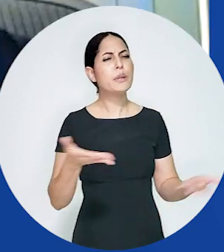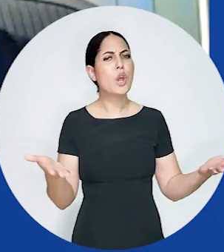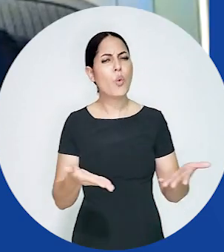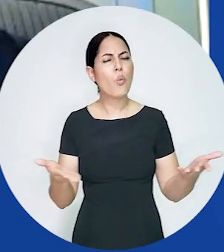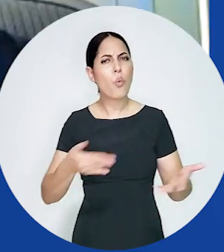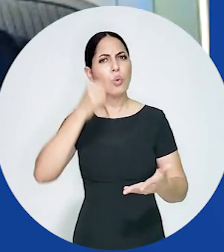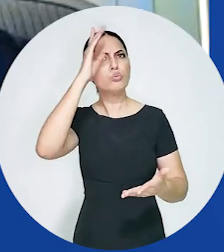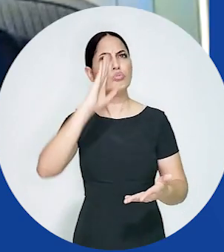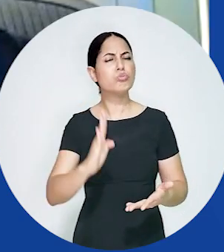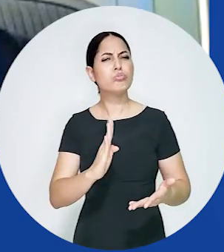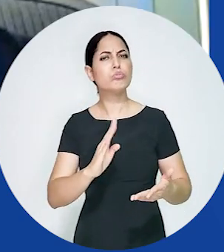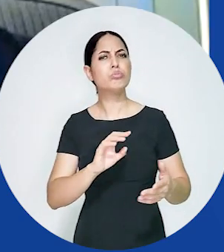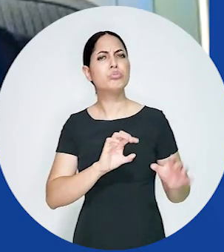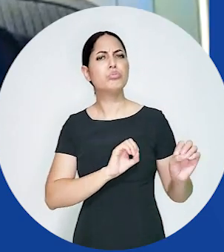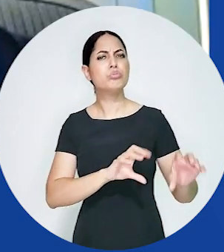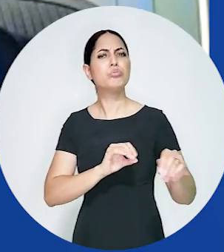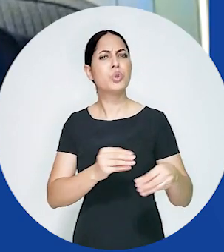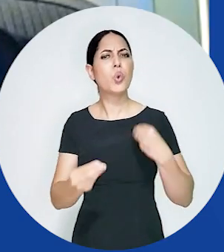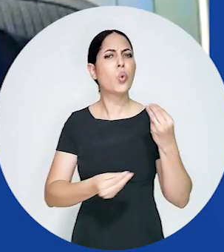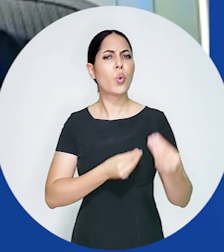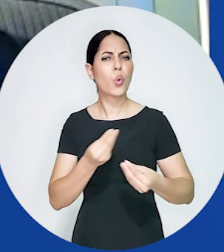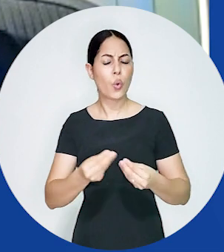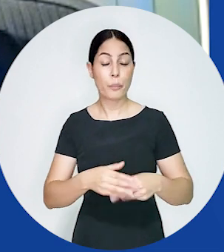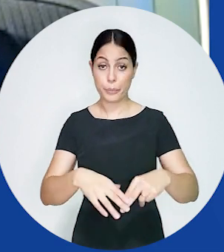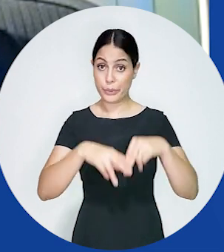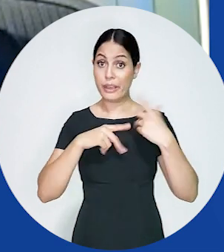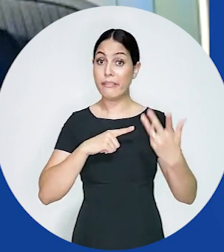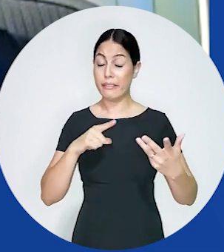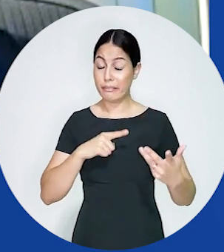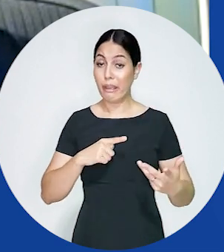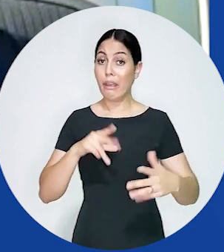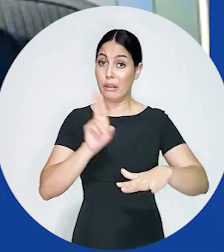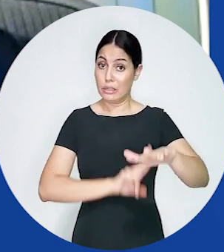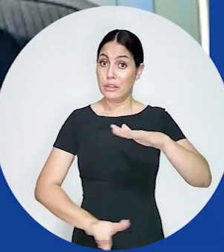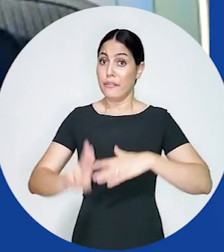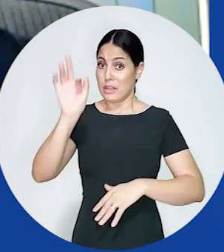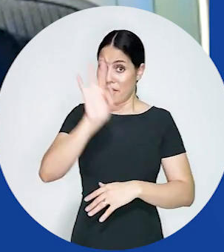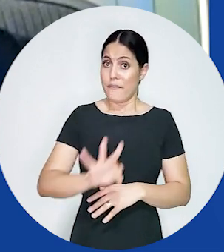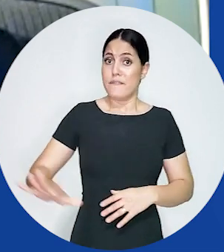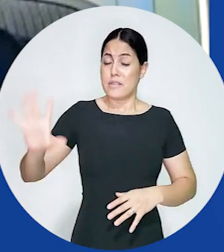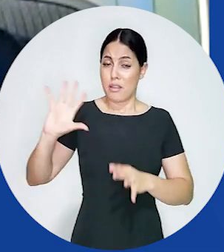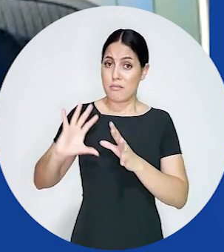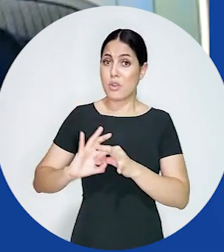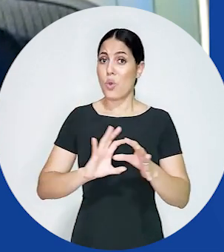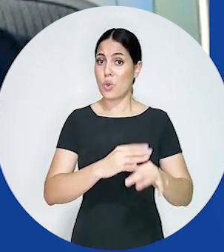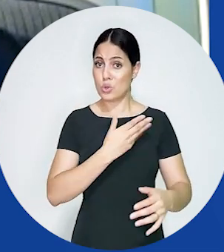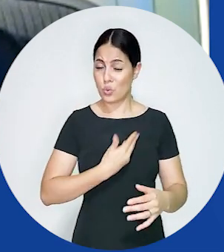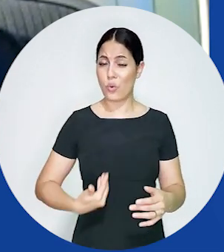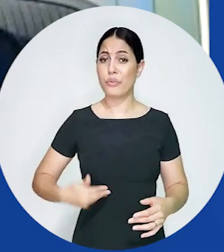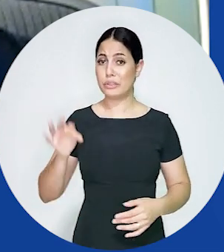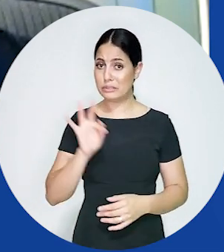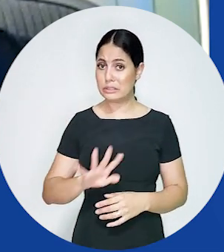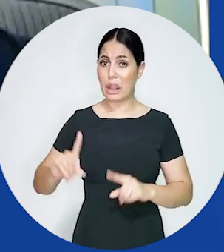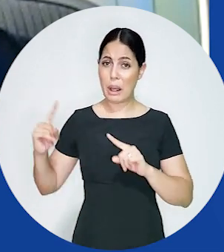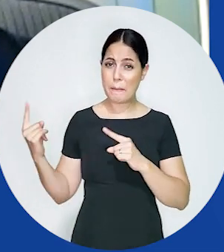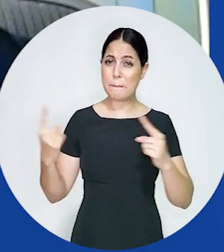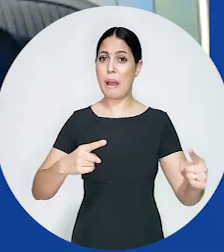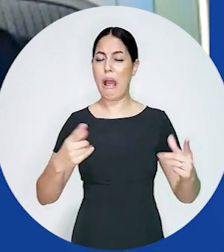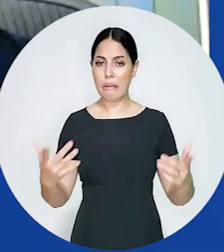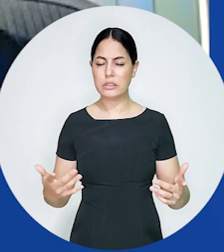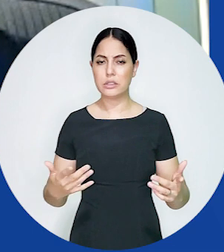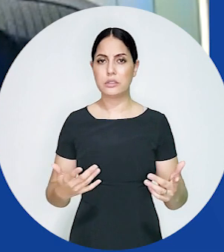no país hoje, presidente? Eu sei que há um ataque grande às universidades federais nesse